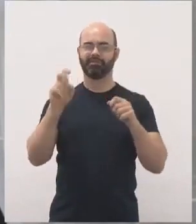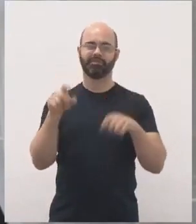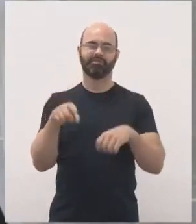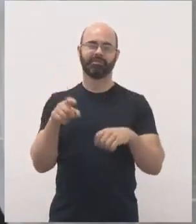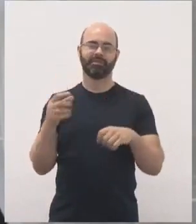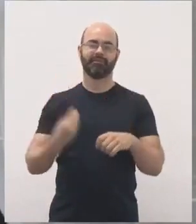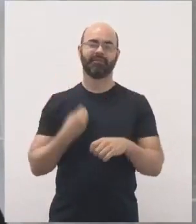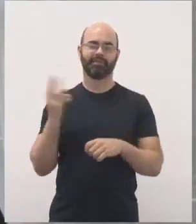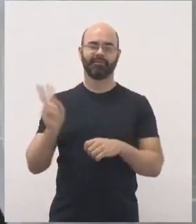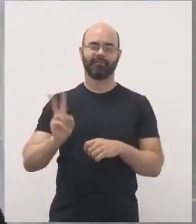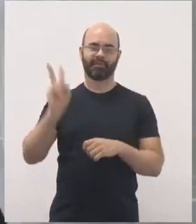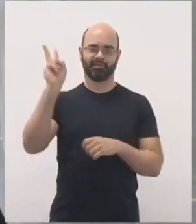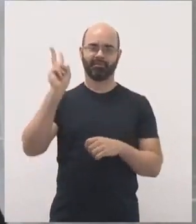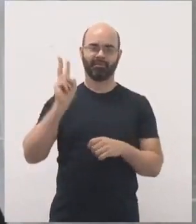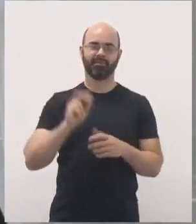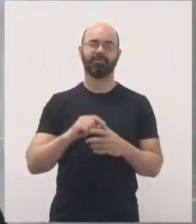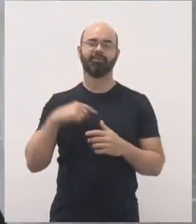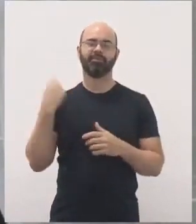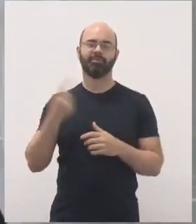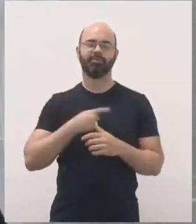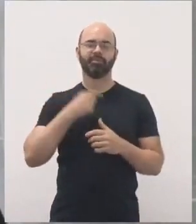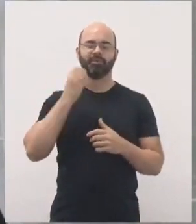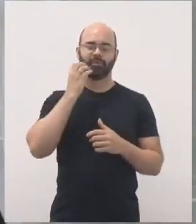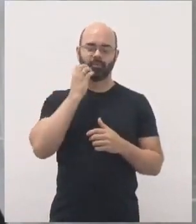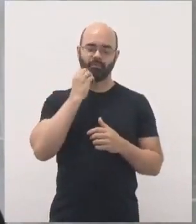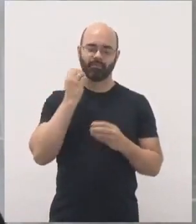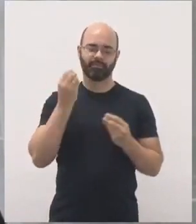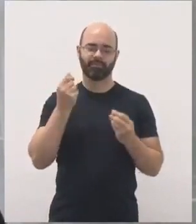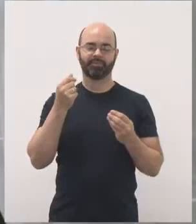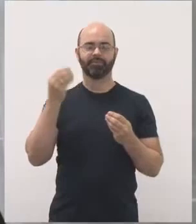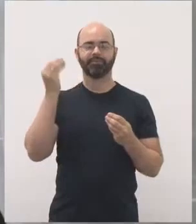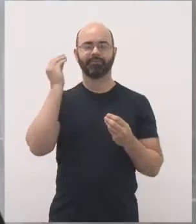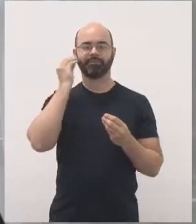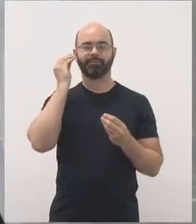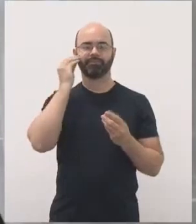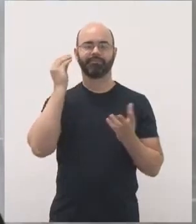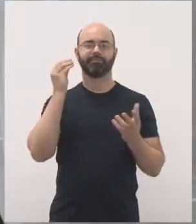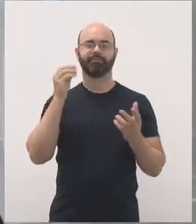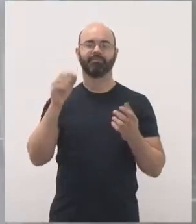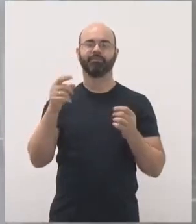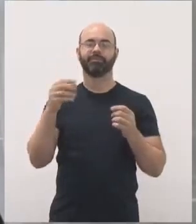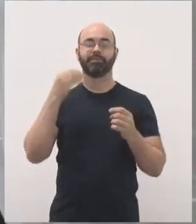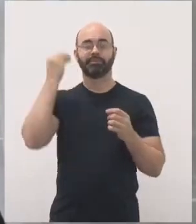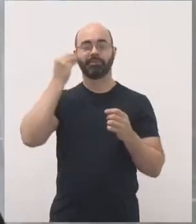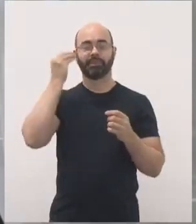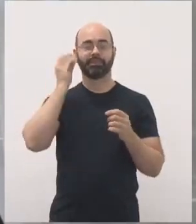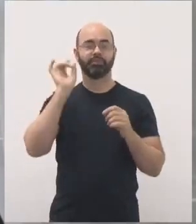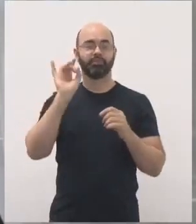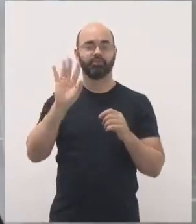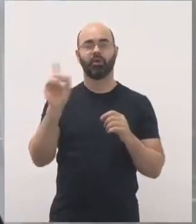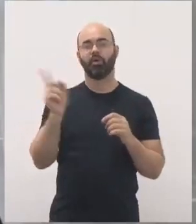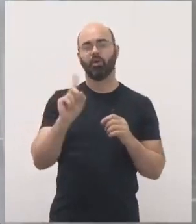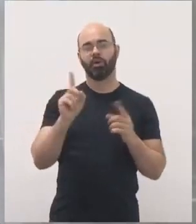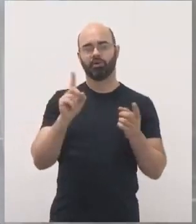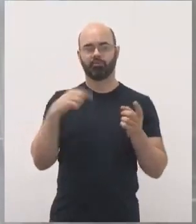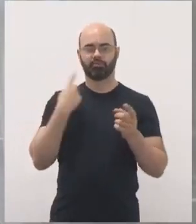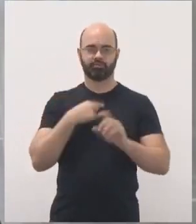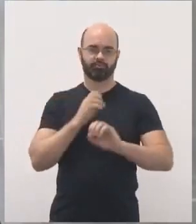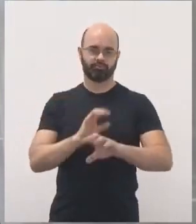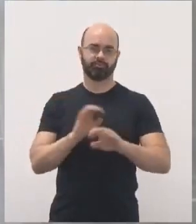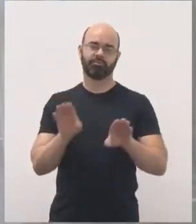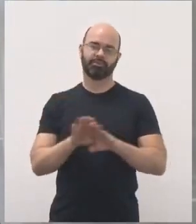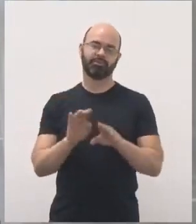vida, a gente procura se pautar não só na experiência, né, que a gente tem como educador, mas muito